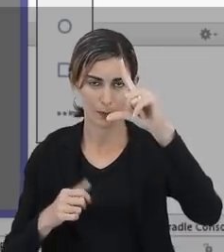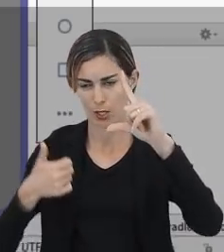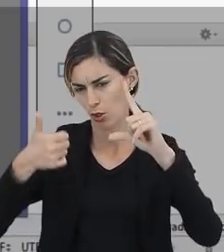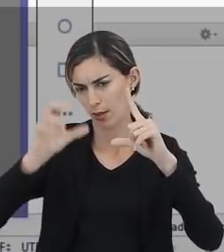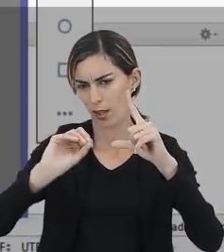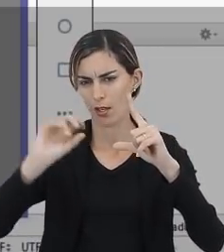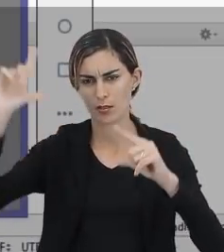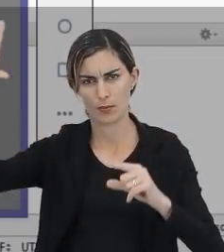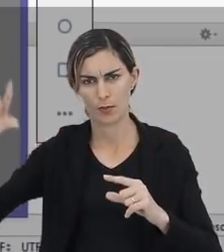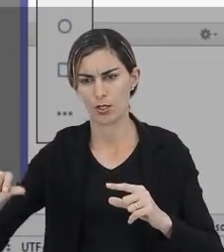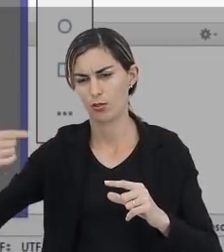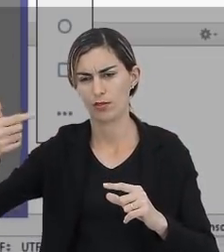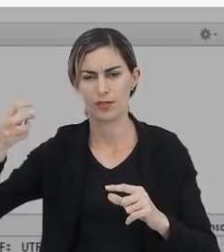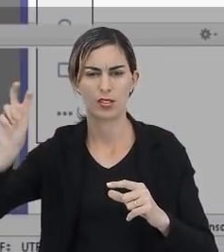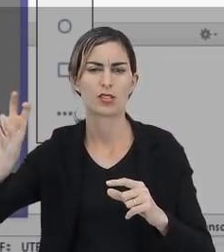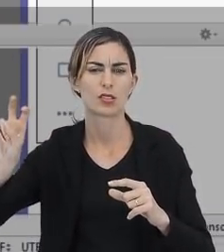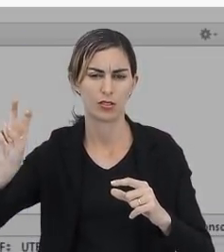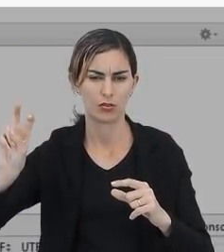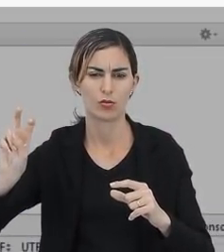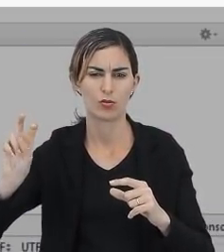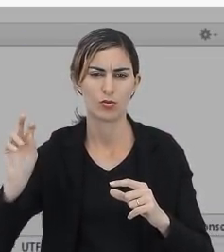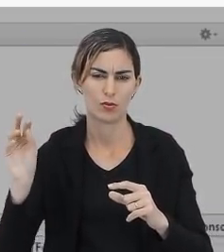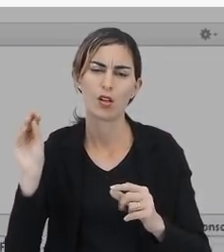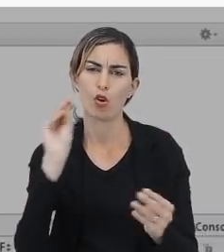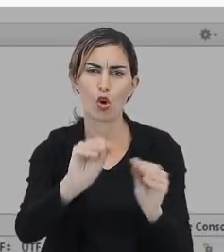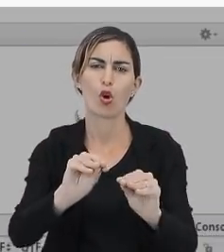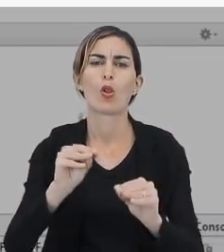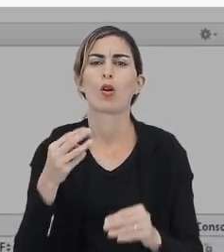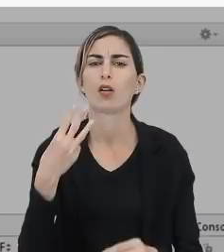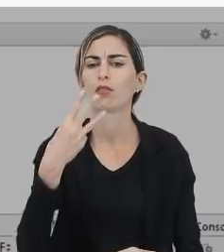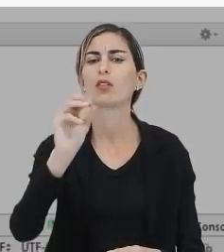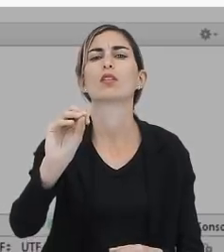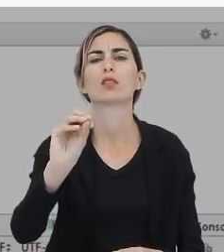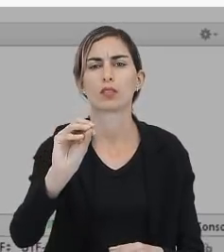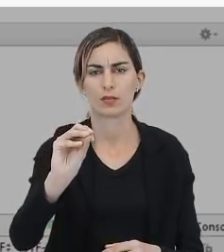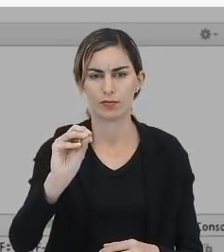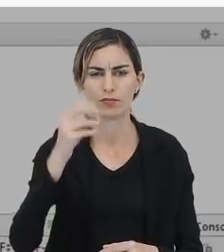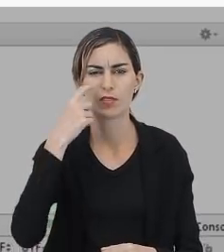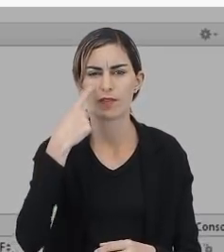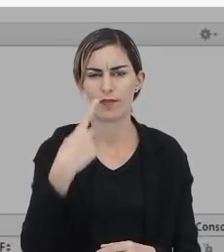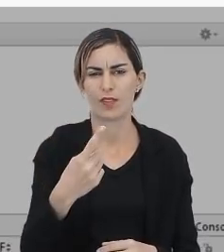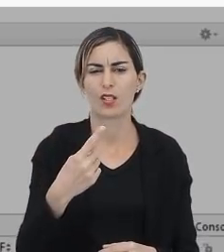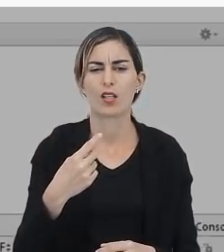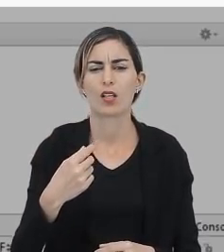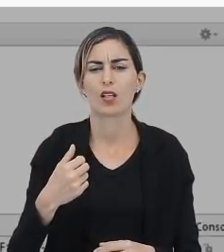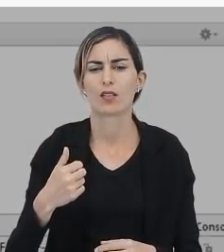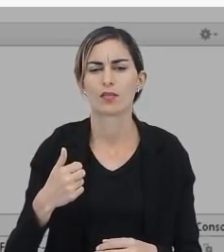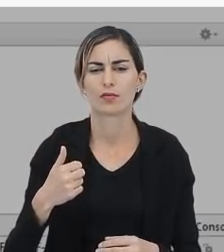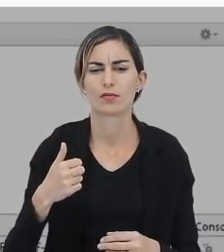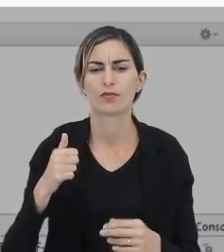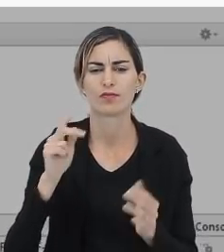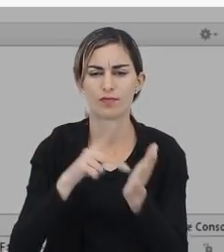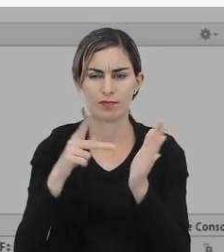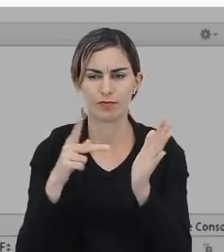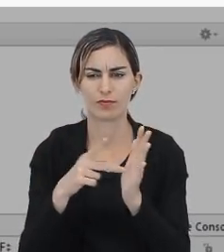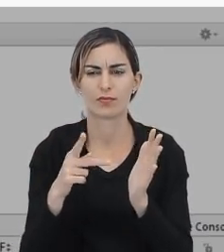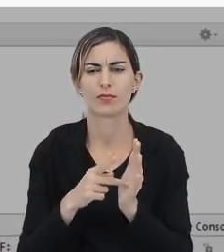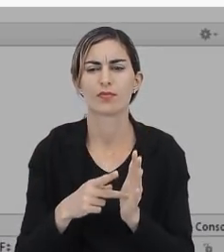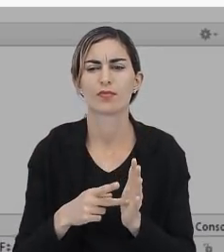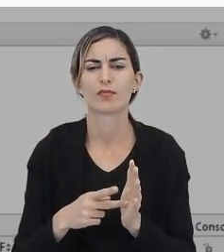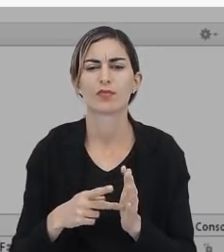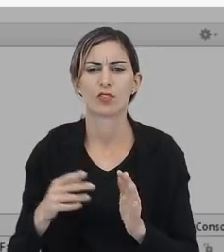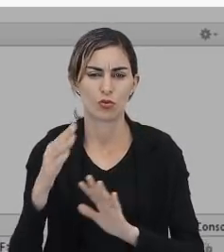Maior que 10 e menor que 25. Caso eu coloque aqui 30, ele vai ver, é maior do que 10, verdadeiro. Então,